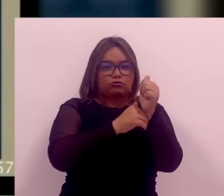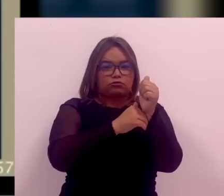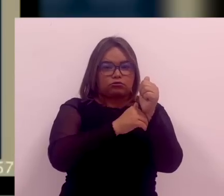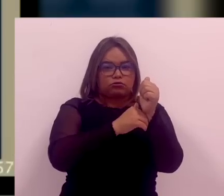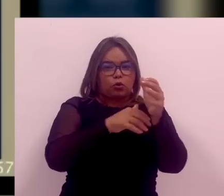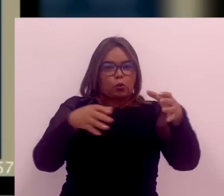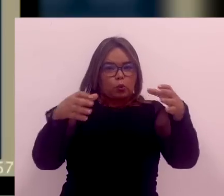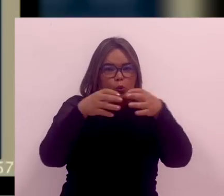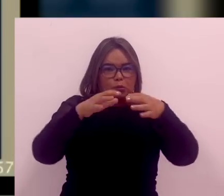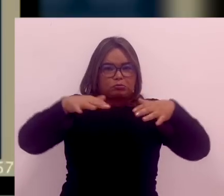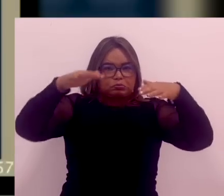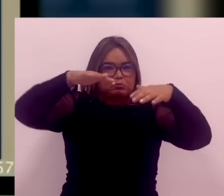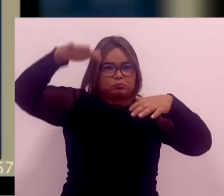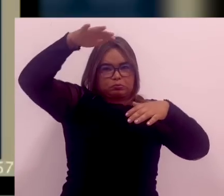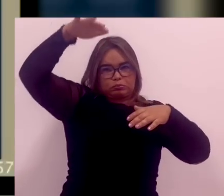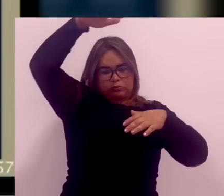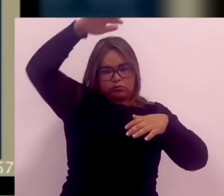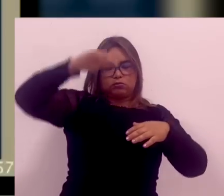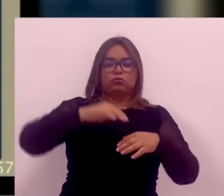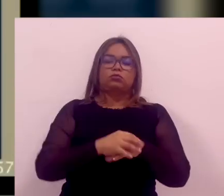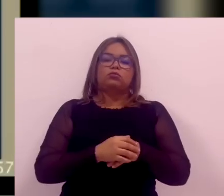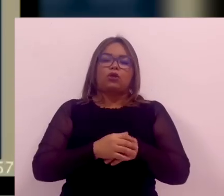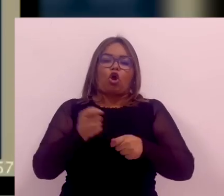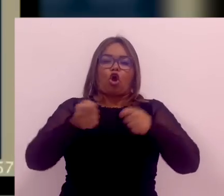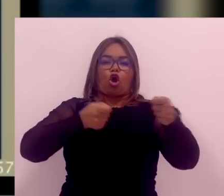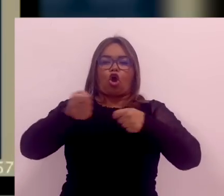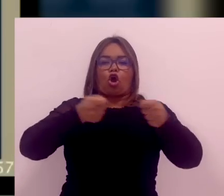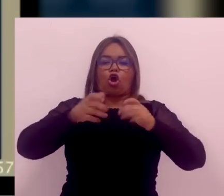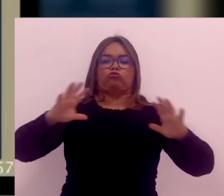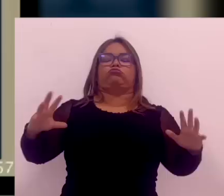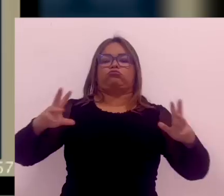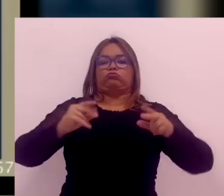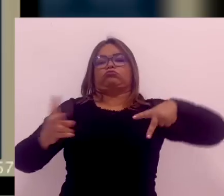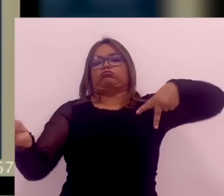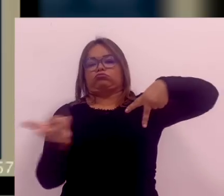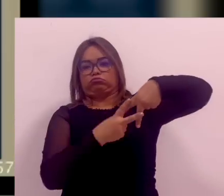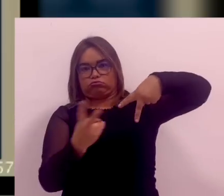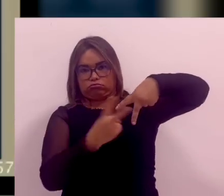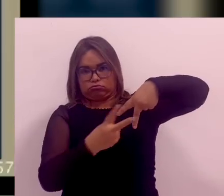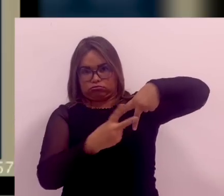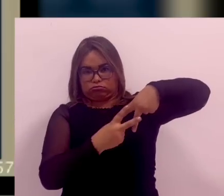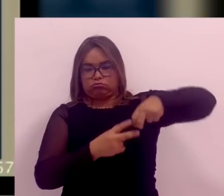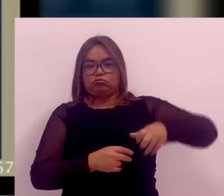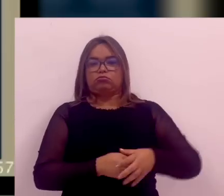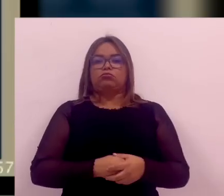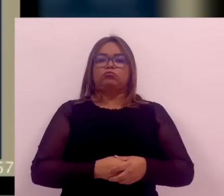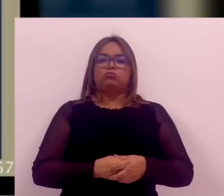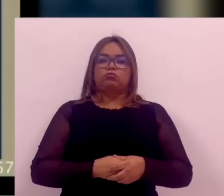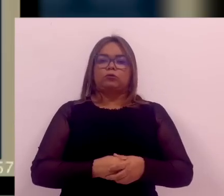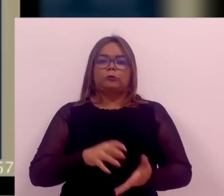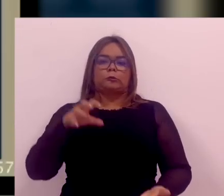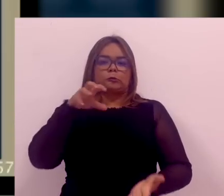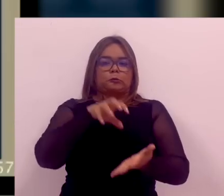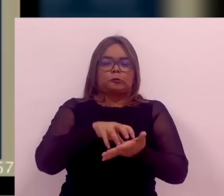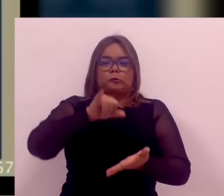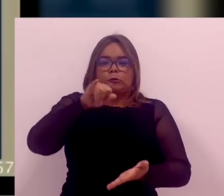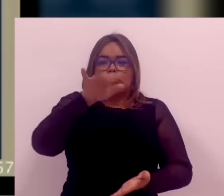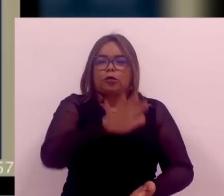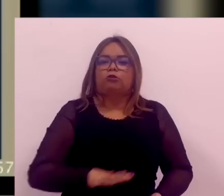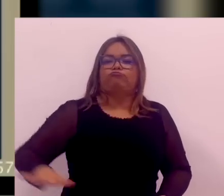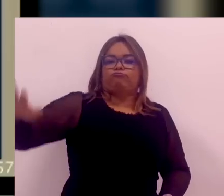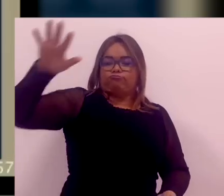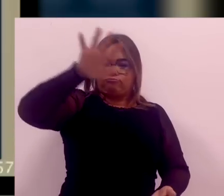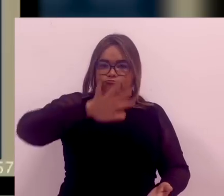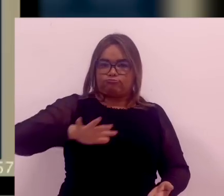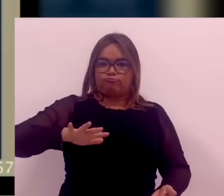que respeitarão o segredo mais estrito. Através deste rito supremo, governaremos toda a maçonaria, que se